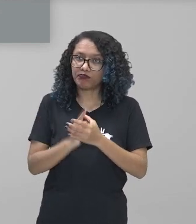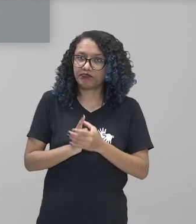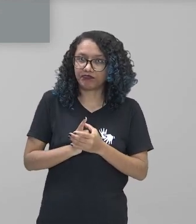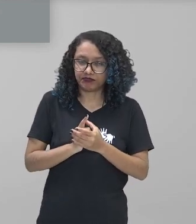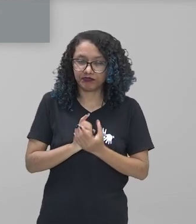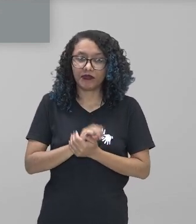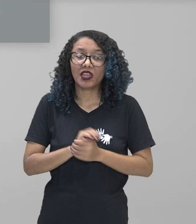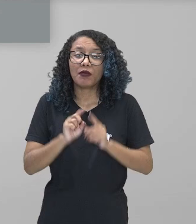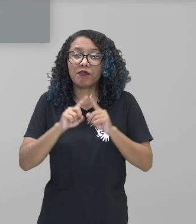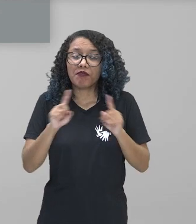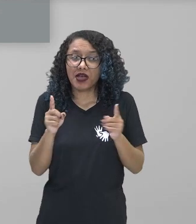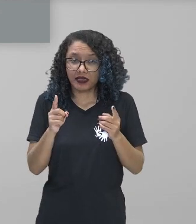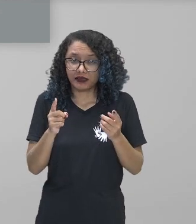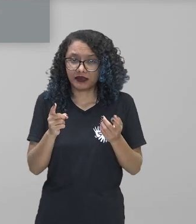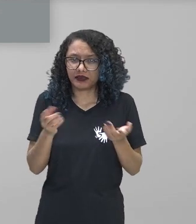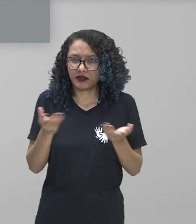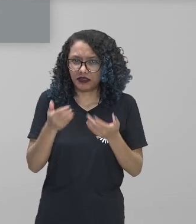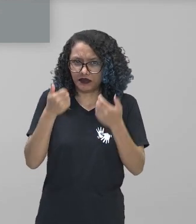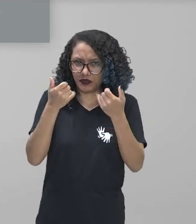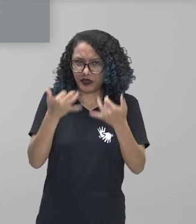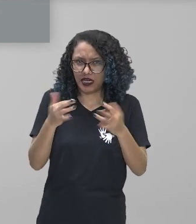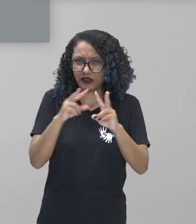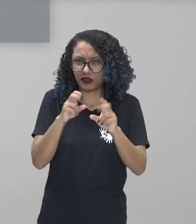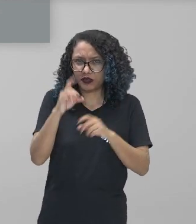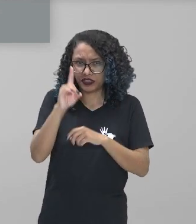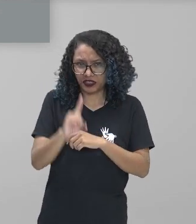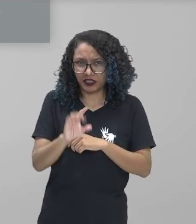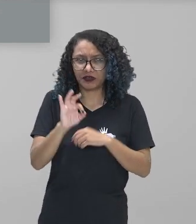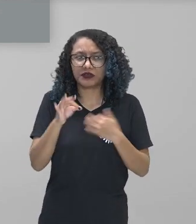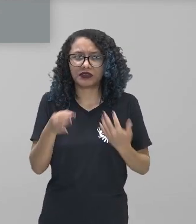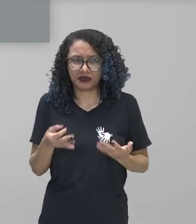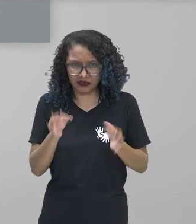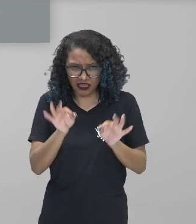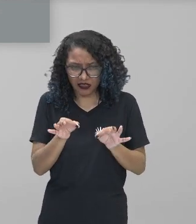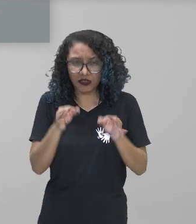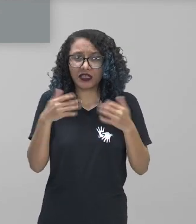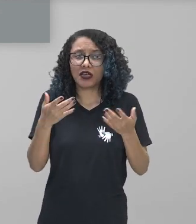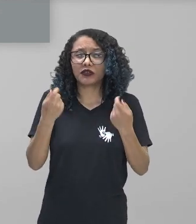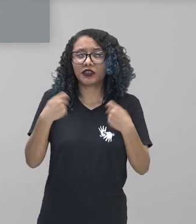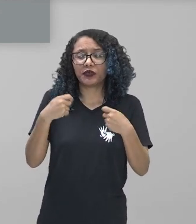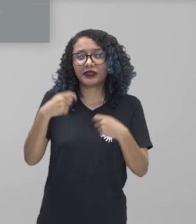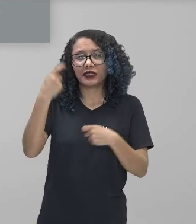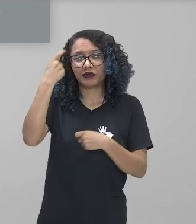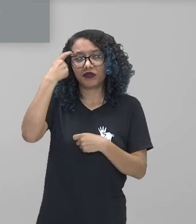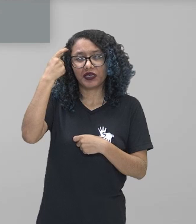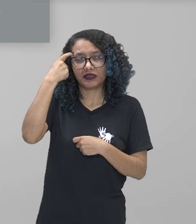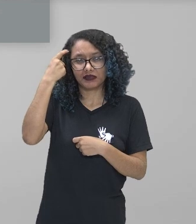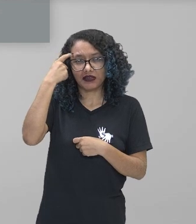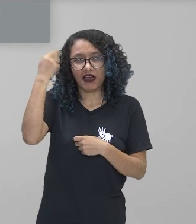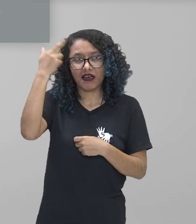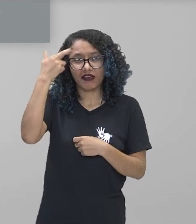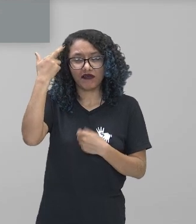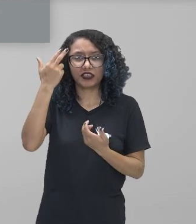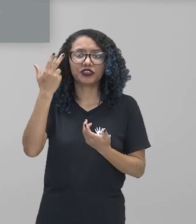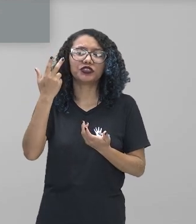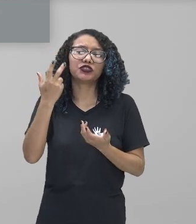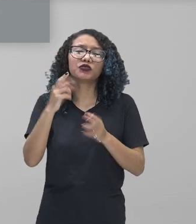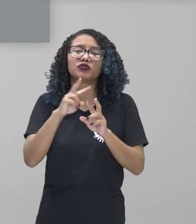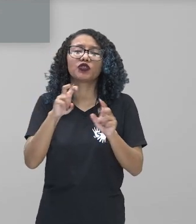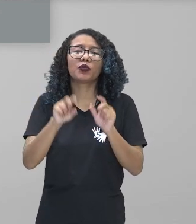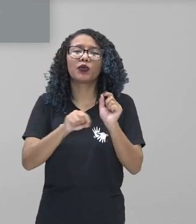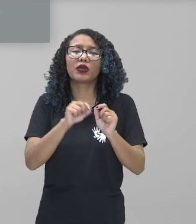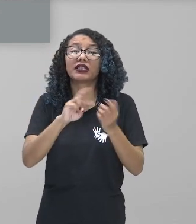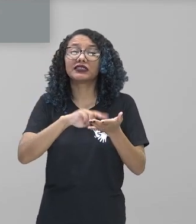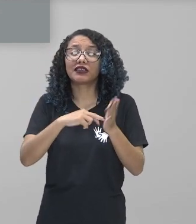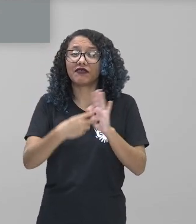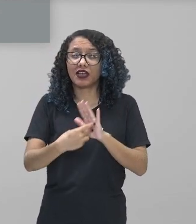de direitos, é importante a gente começar então pensando o que realmente significa essa palavra